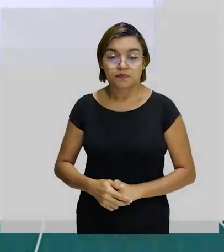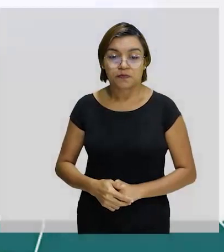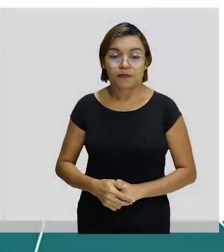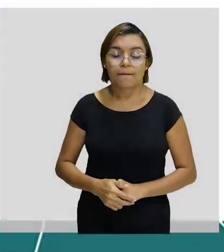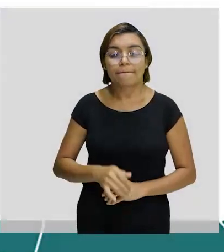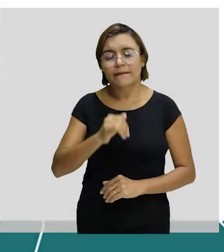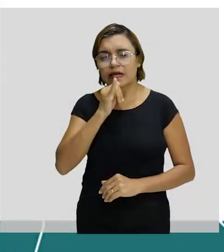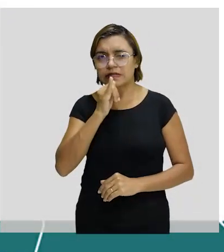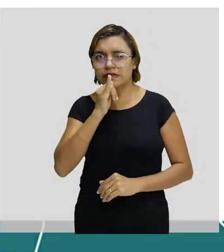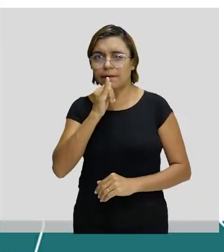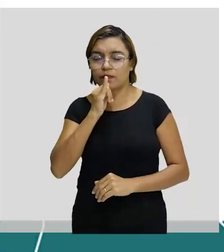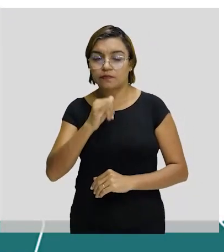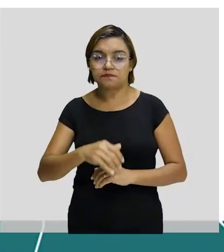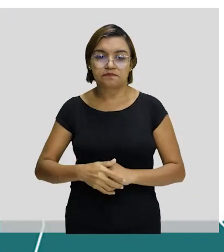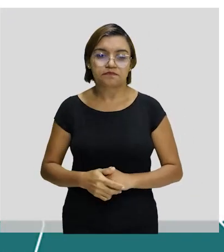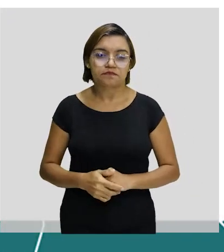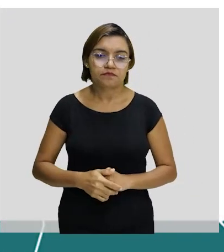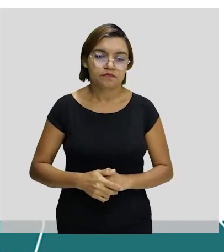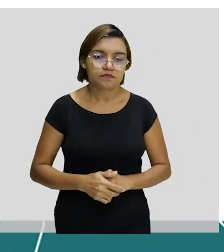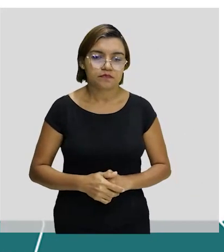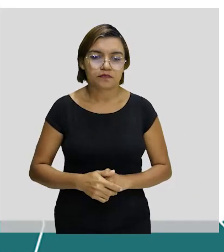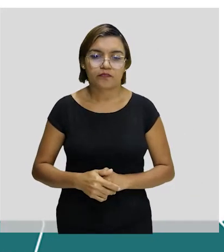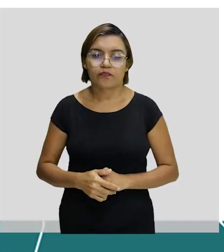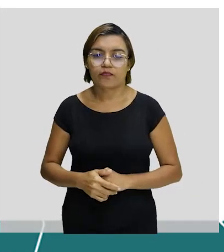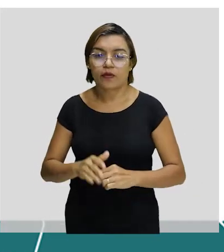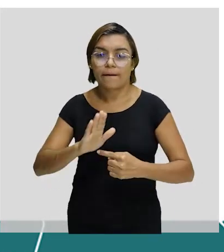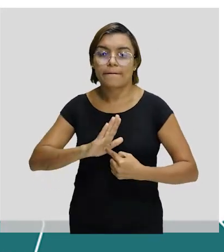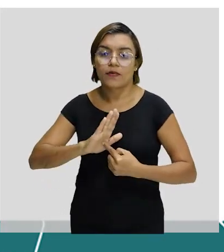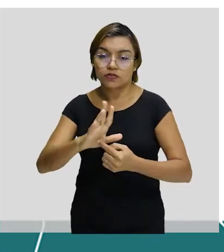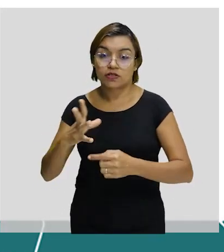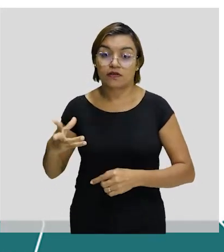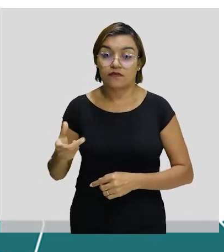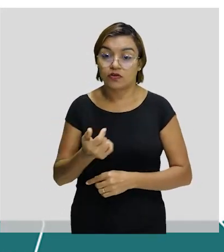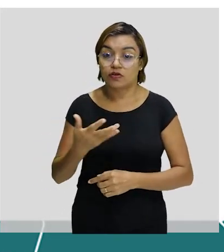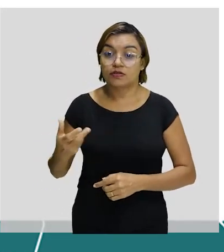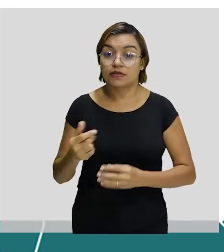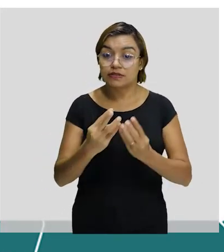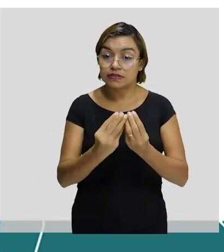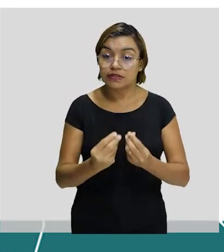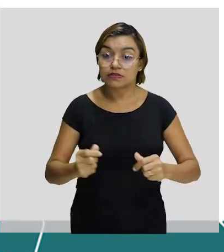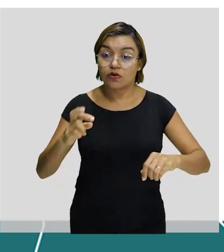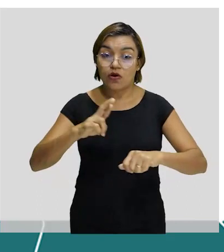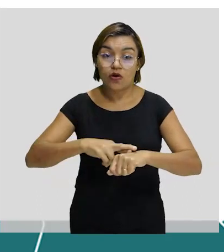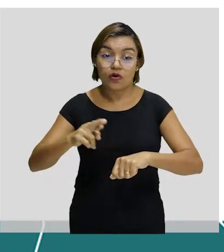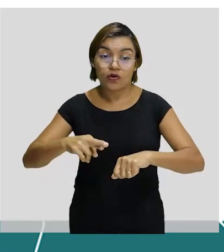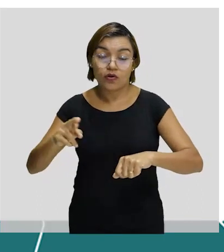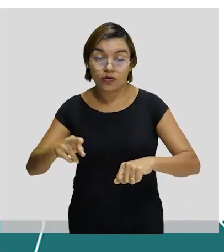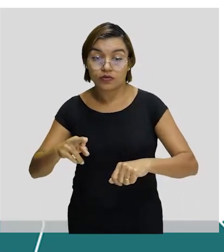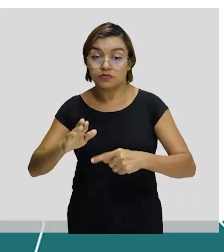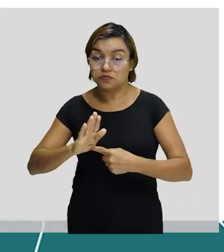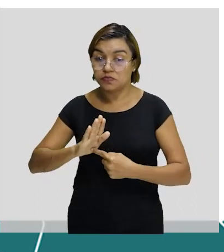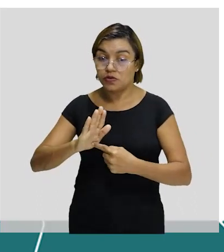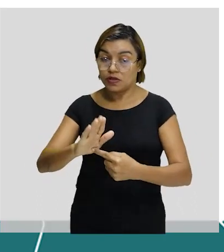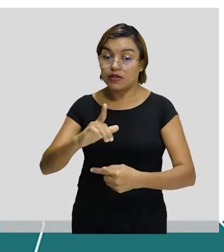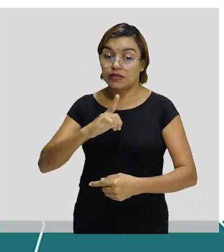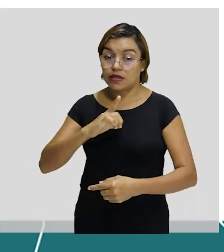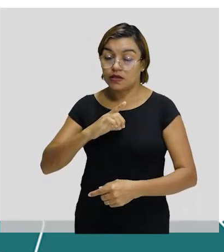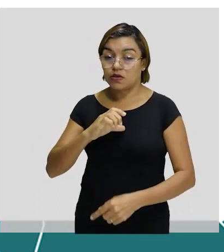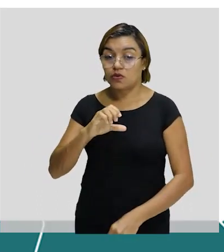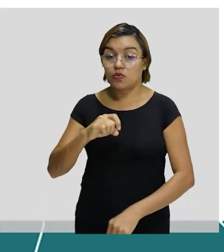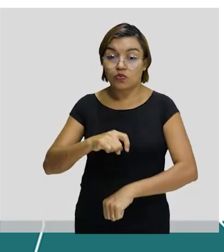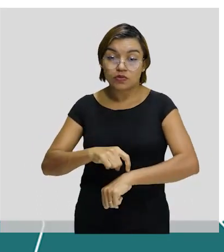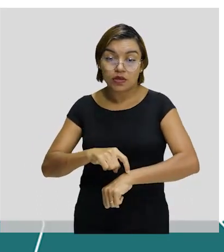Então, aqui um exemplo. Ó. Determine a velocidade de desintegração radioativa de uma amostra que no tempo